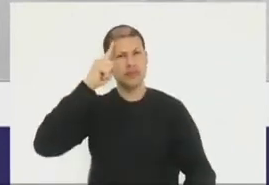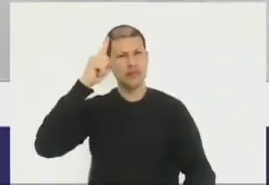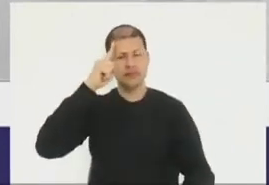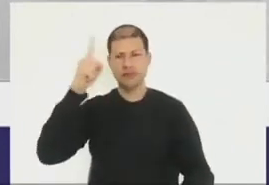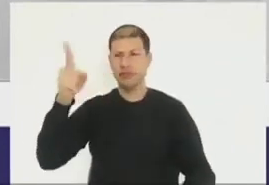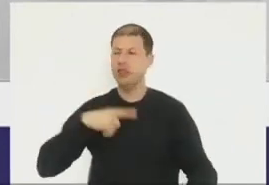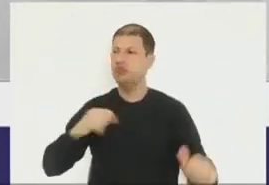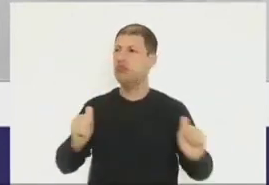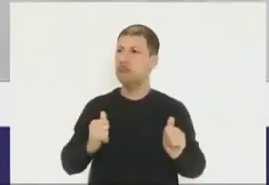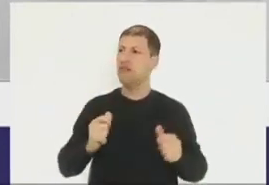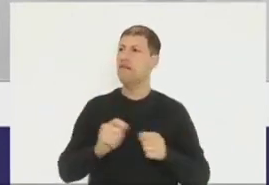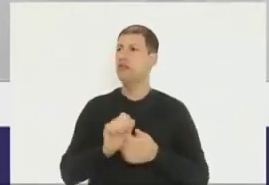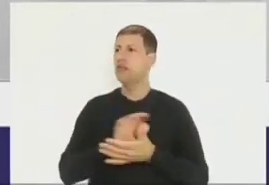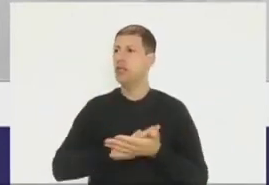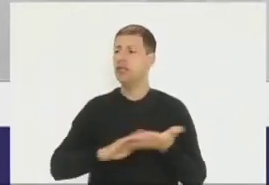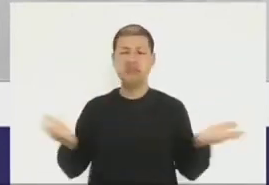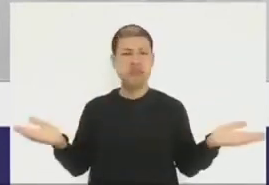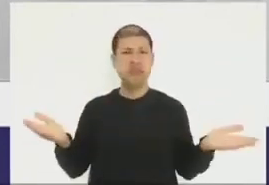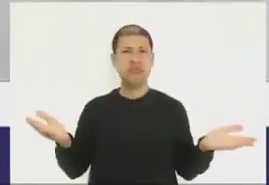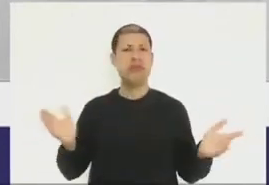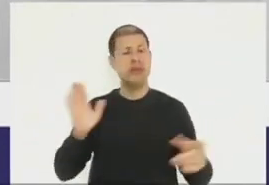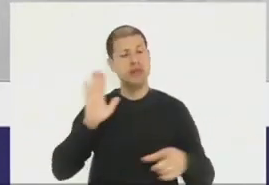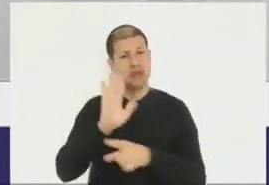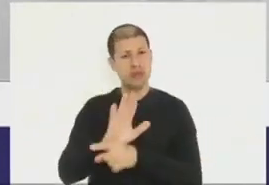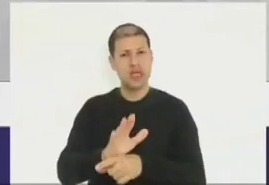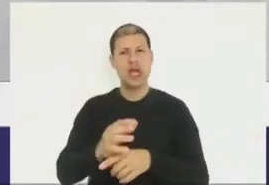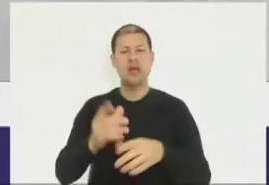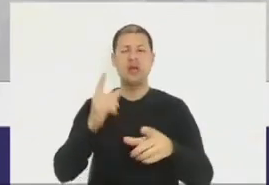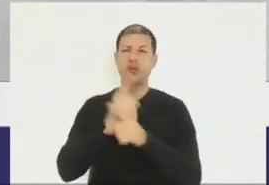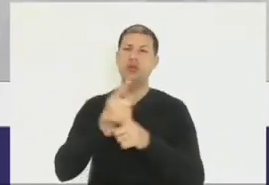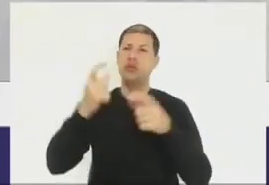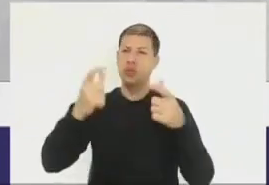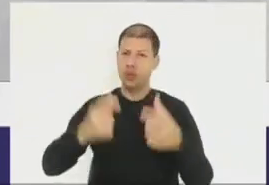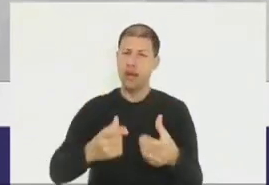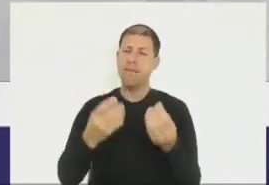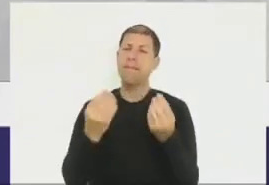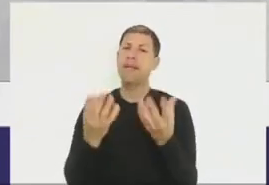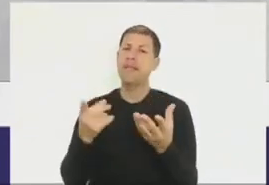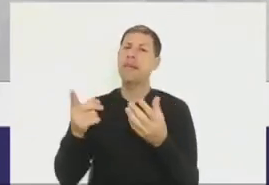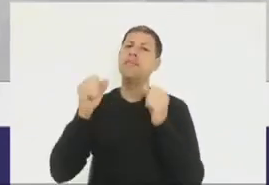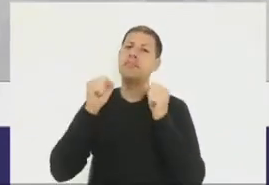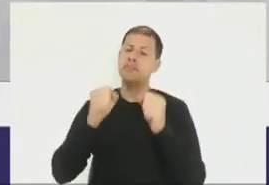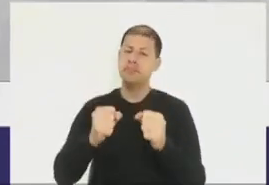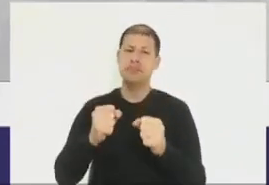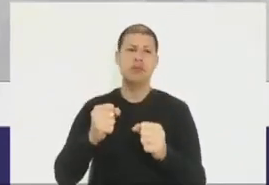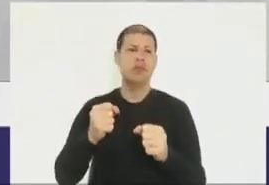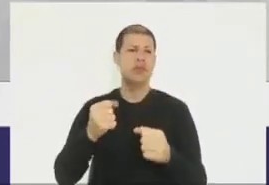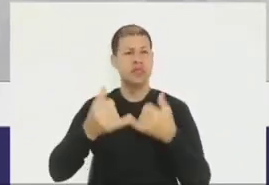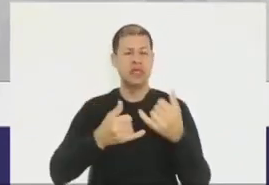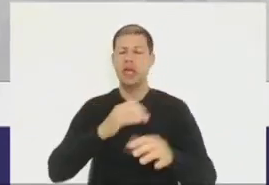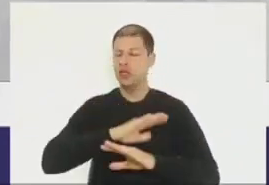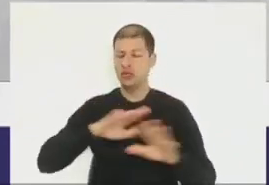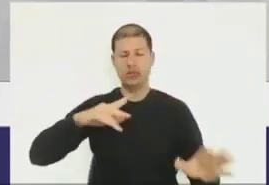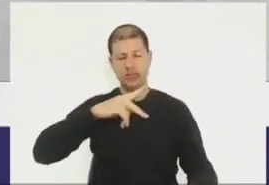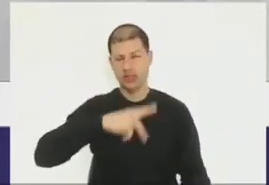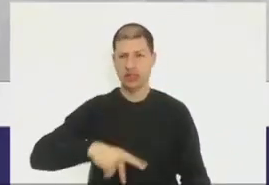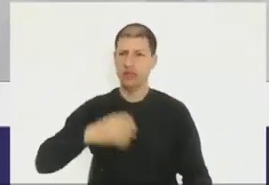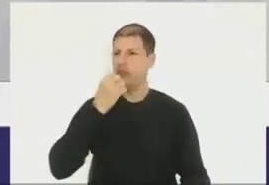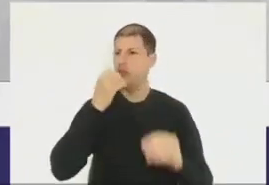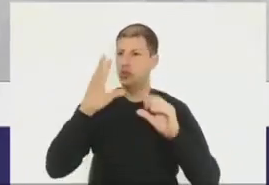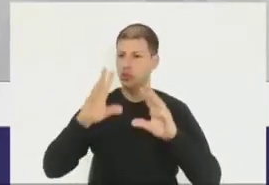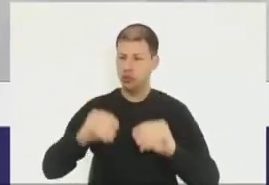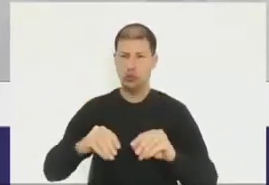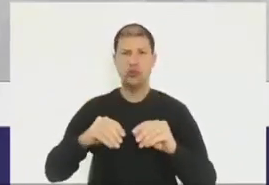nada. Então vamos ajudar a arrumar uma área de lazer para que eles possam usufruir. Então é isso, senhor presidente, boa noite,